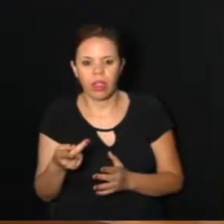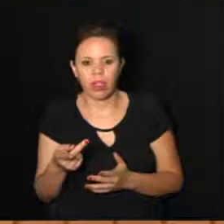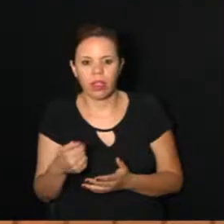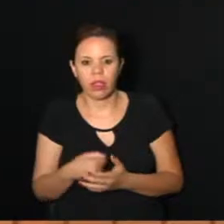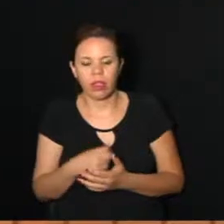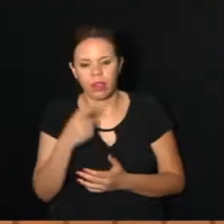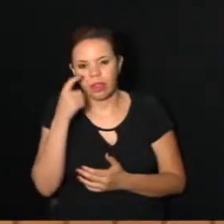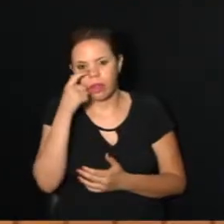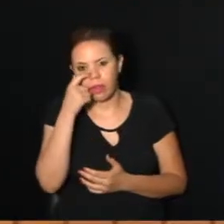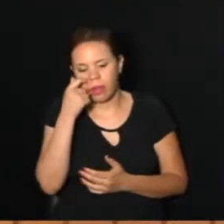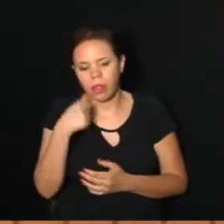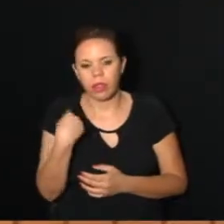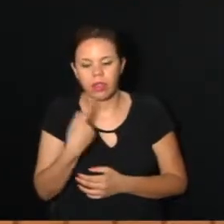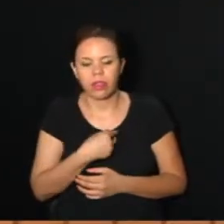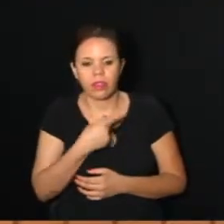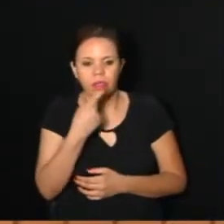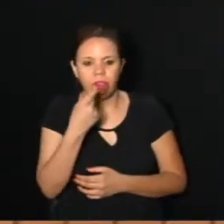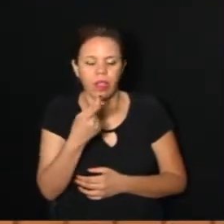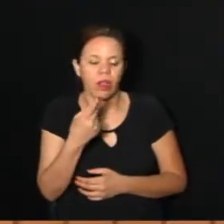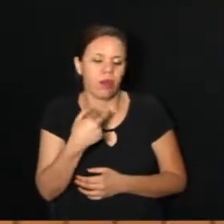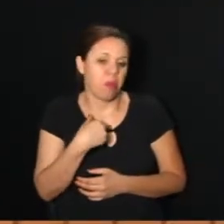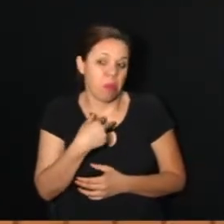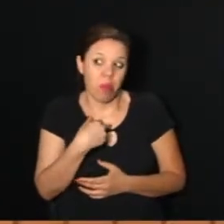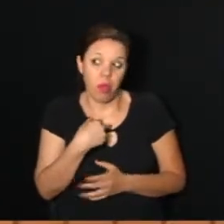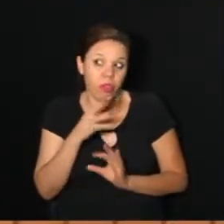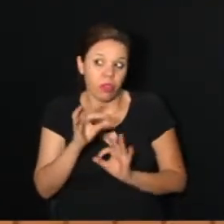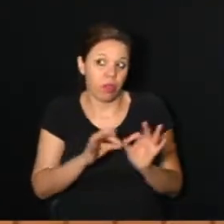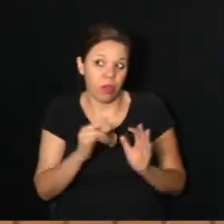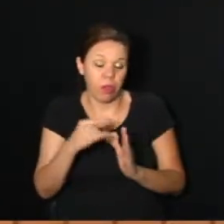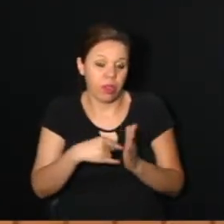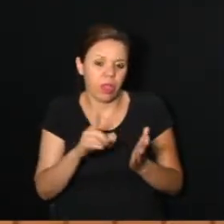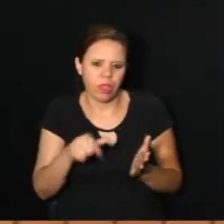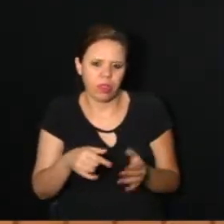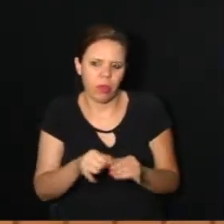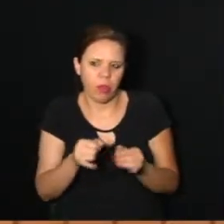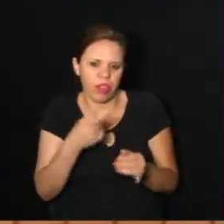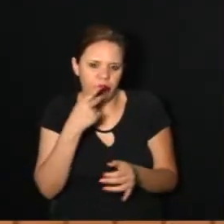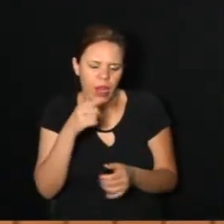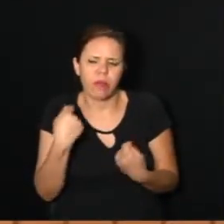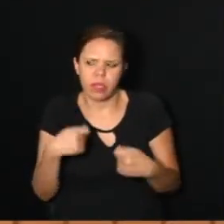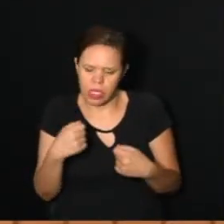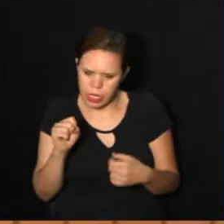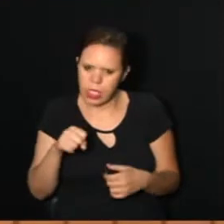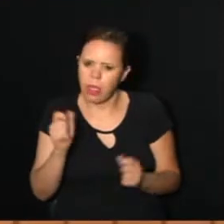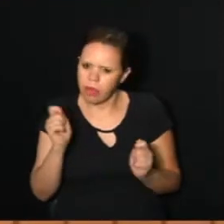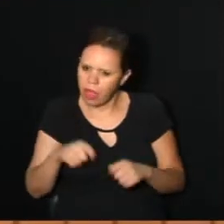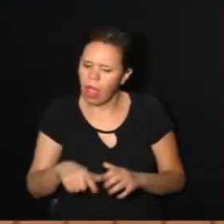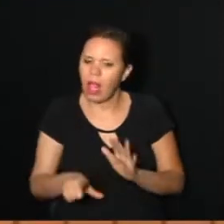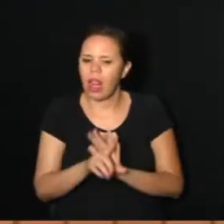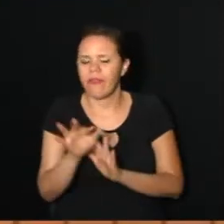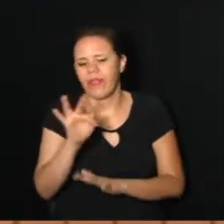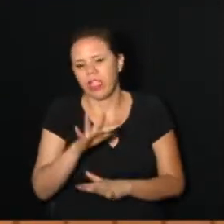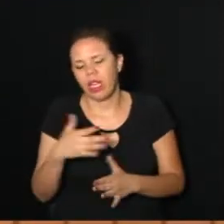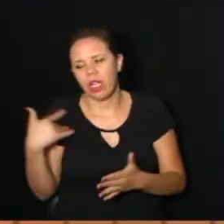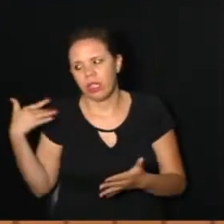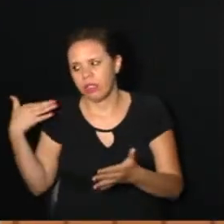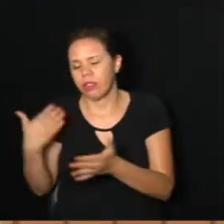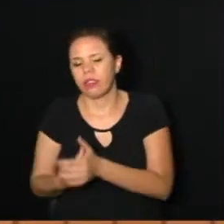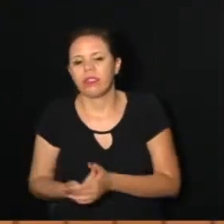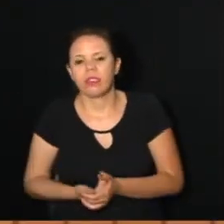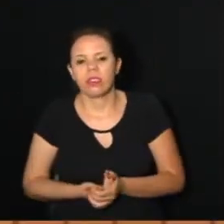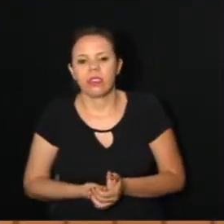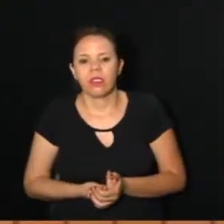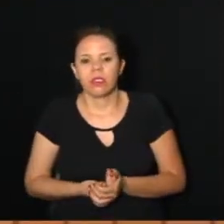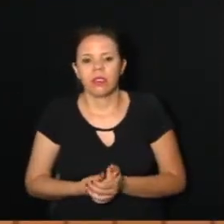bobagem do caramba a gente dizer que a gente não pode regulamentar isso, né? É uma bobagem enorme. Lei federal, desde